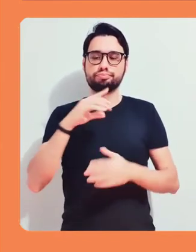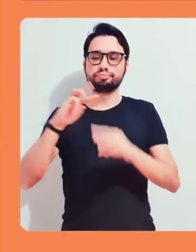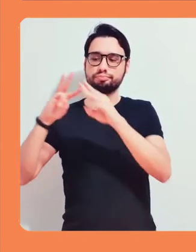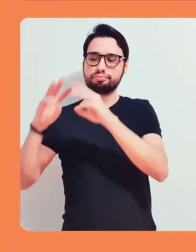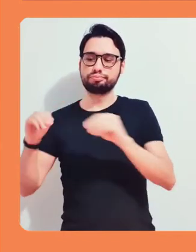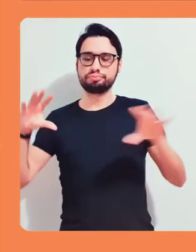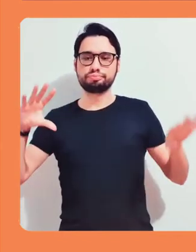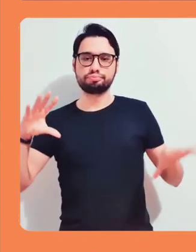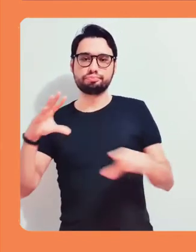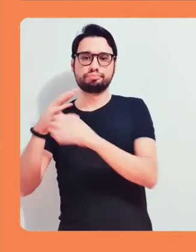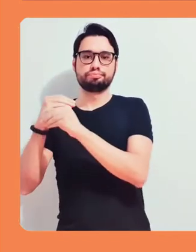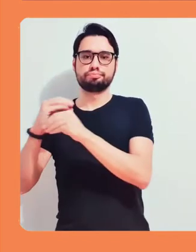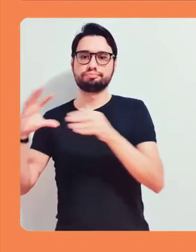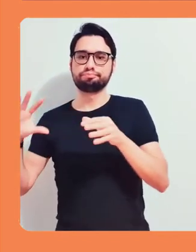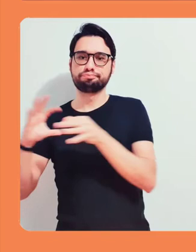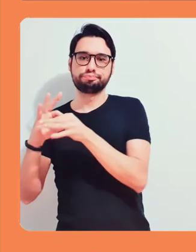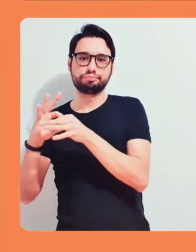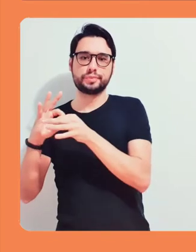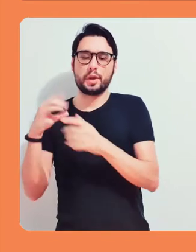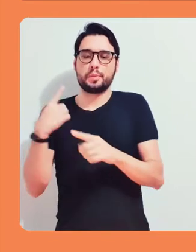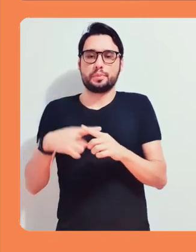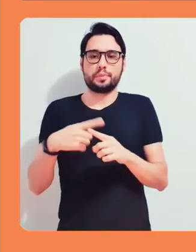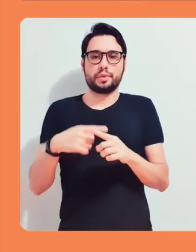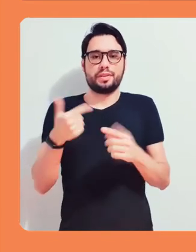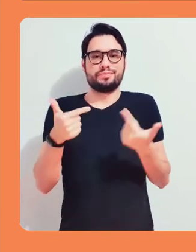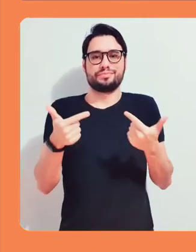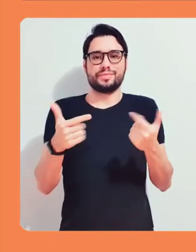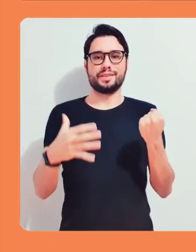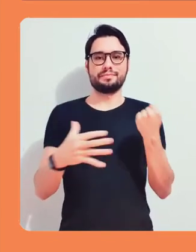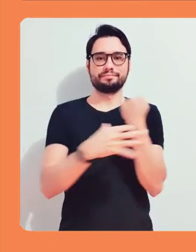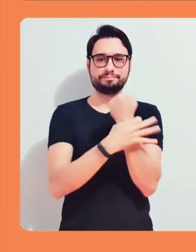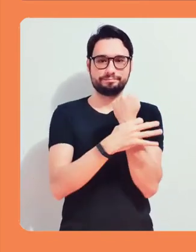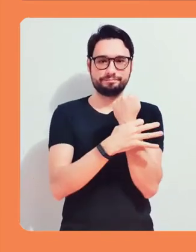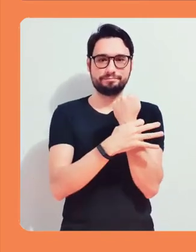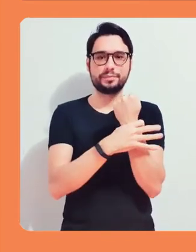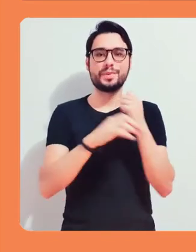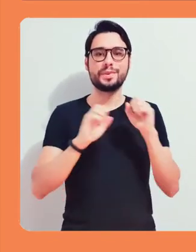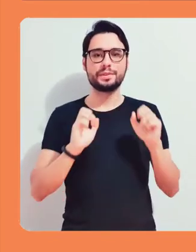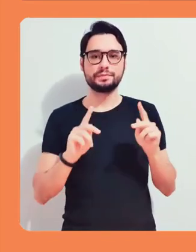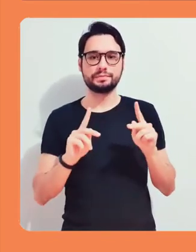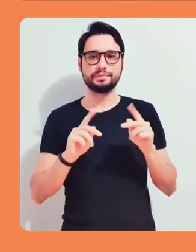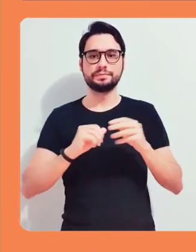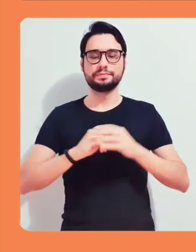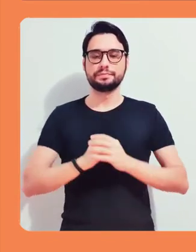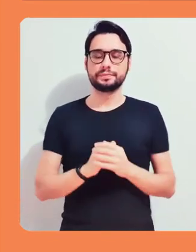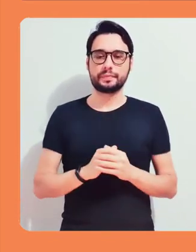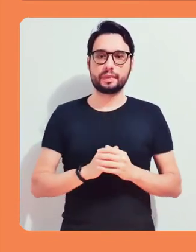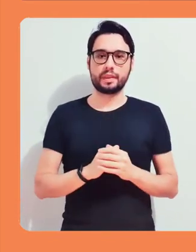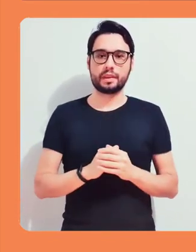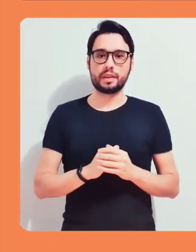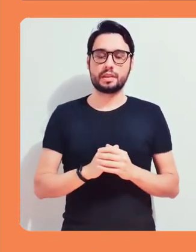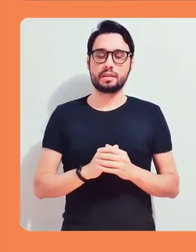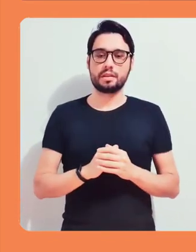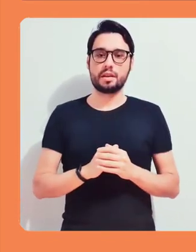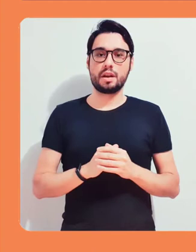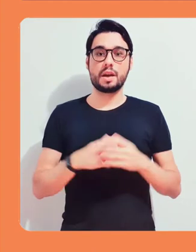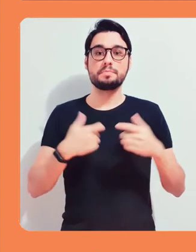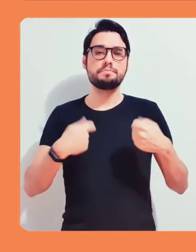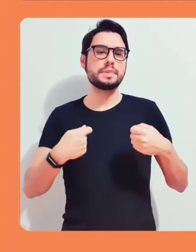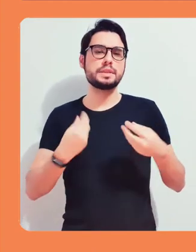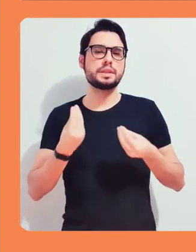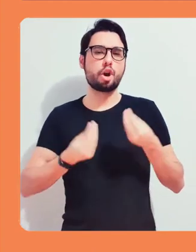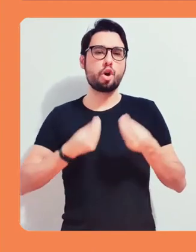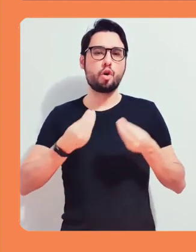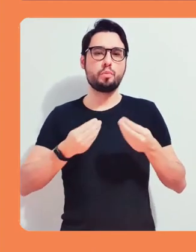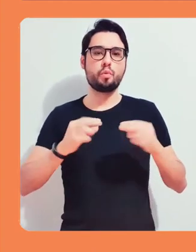vários laboratórios virtuais e muito interessantes, eles não são seguros e isso não permite que nós incluímos, não